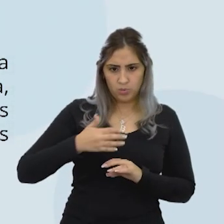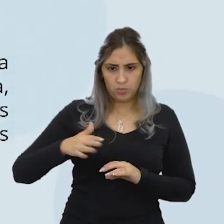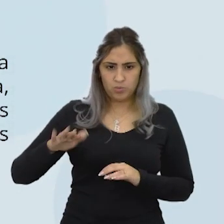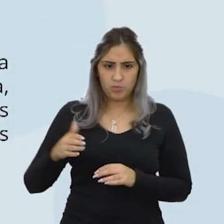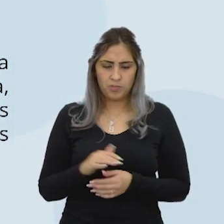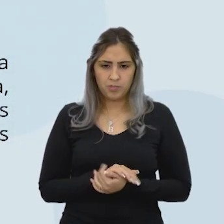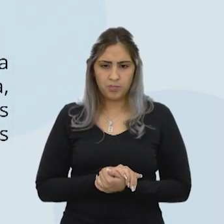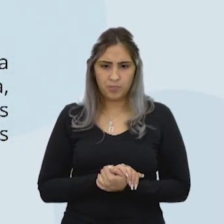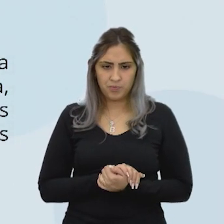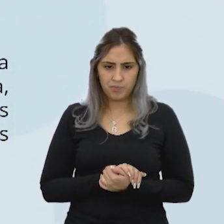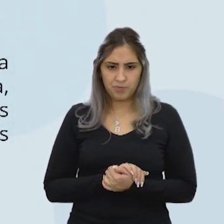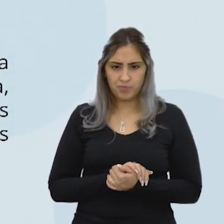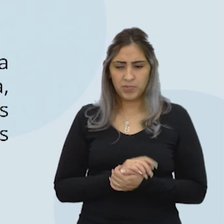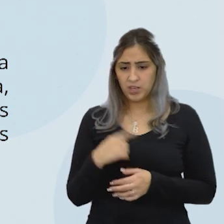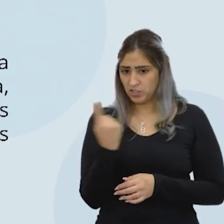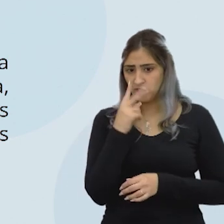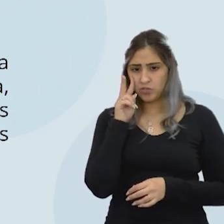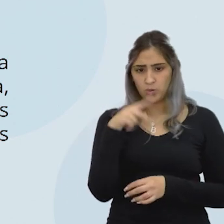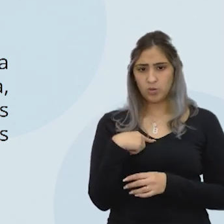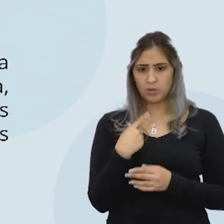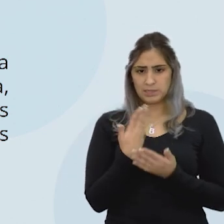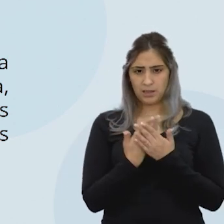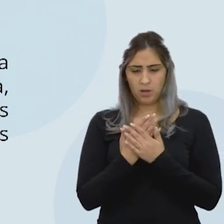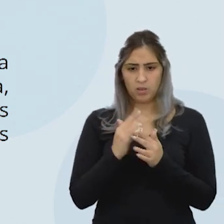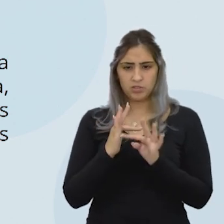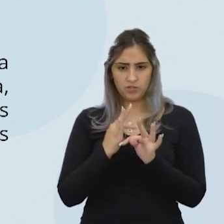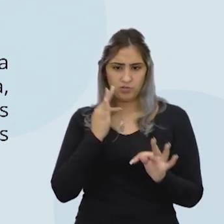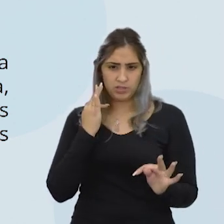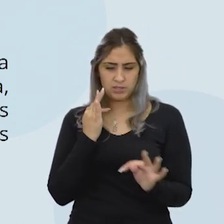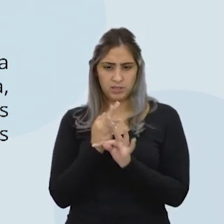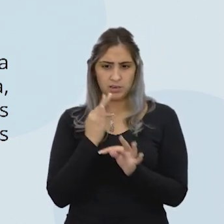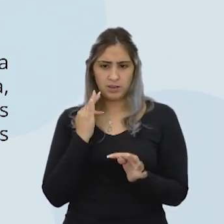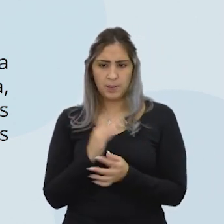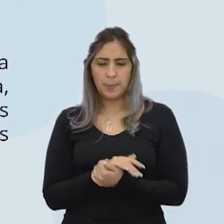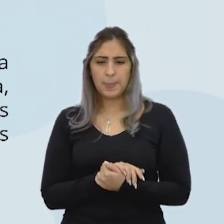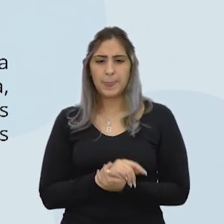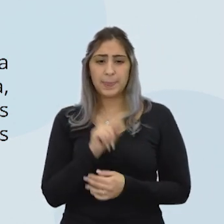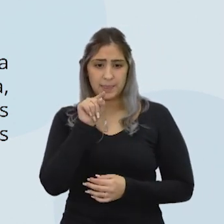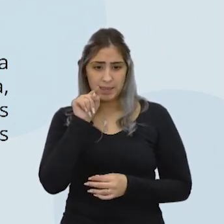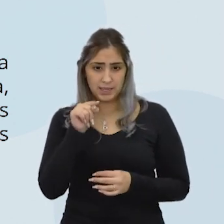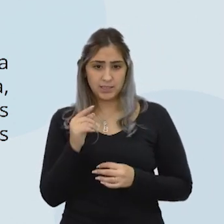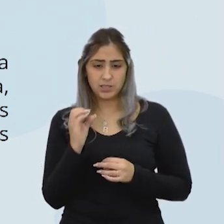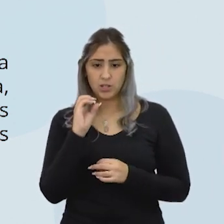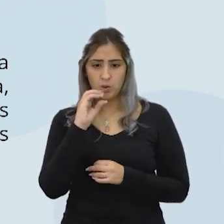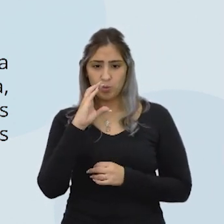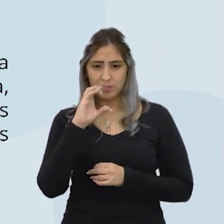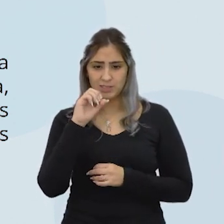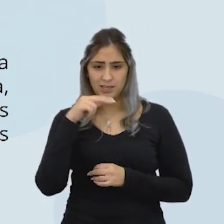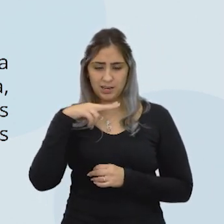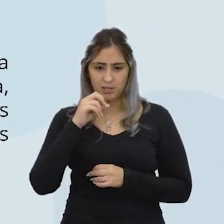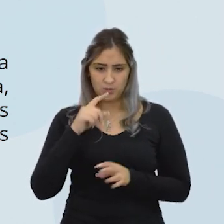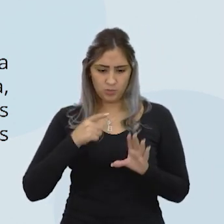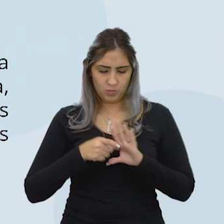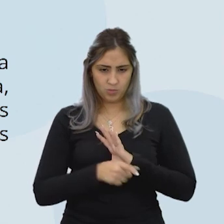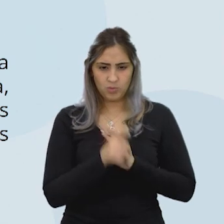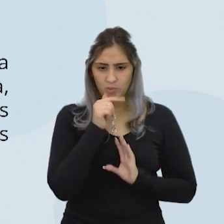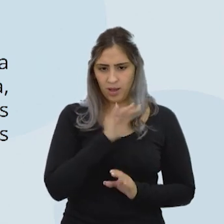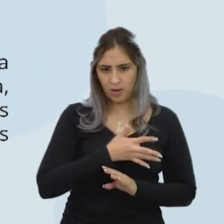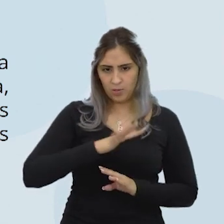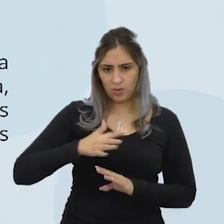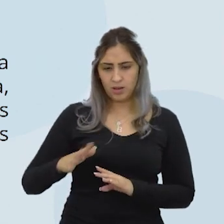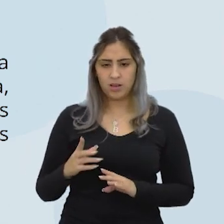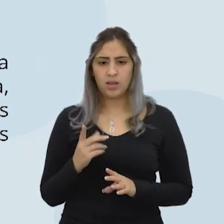nas suas aulas lá de física, que havia um oceano primitivo e que nesse oceano primitivo ocorreriam